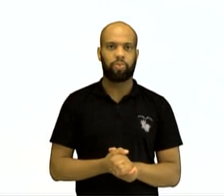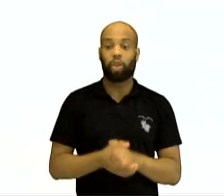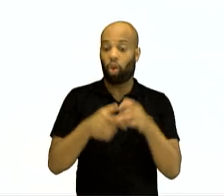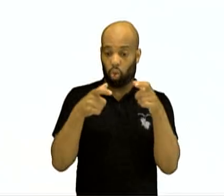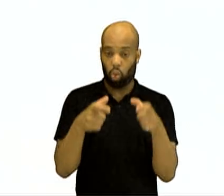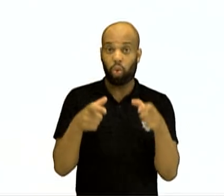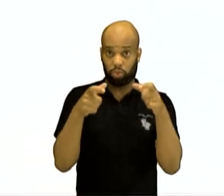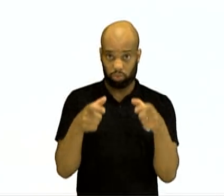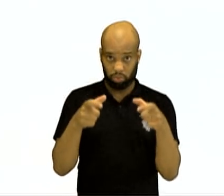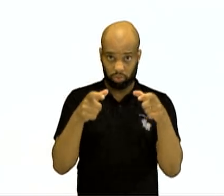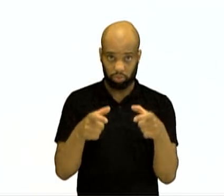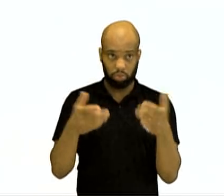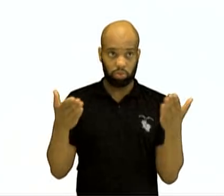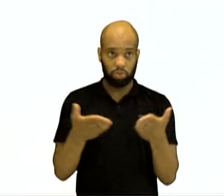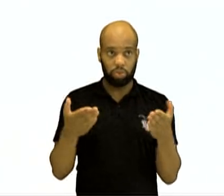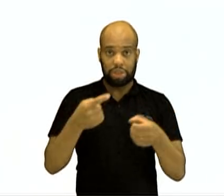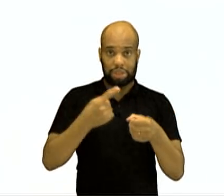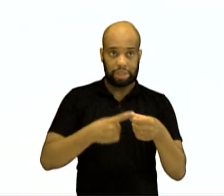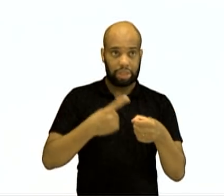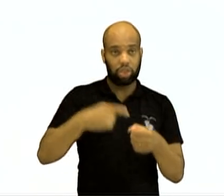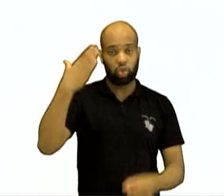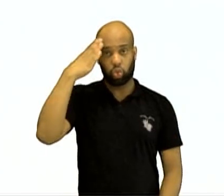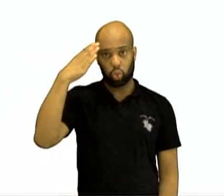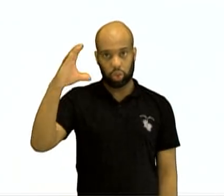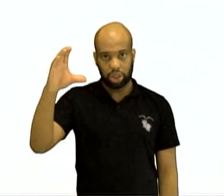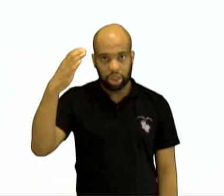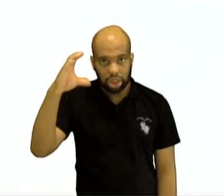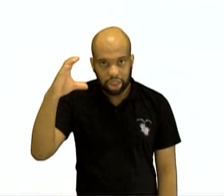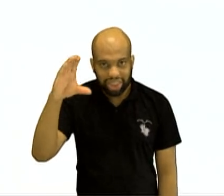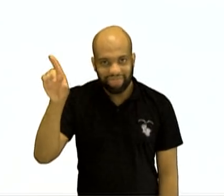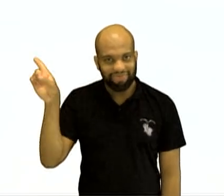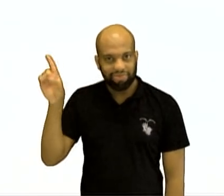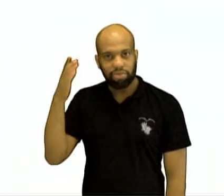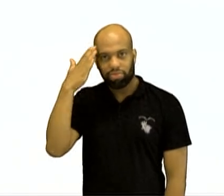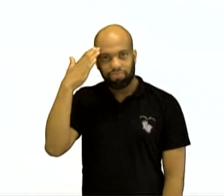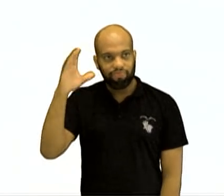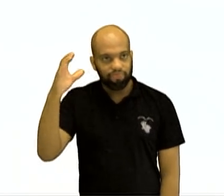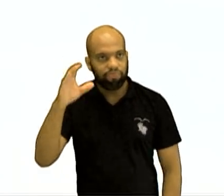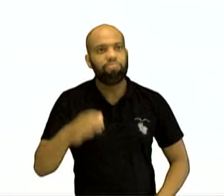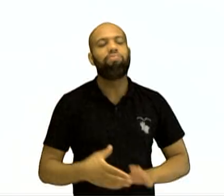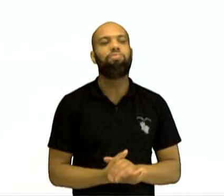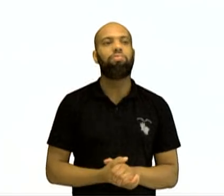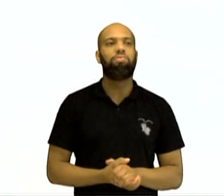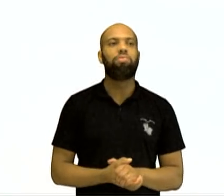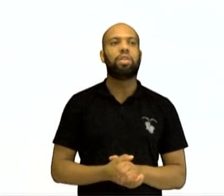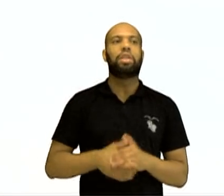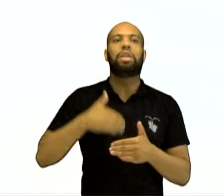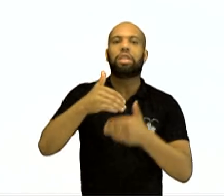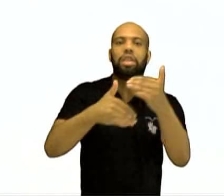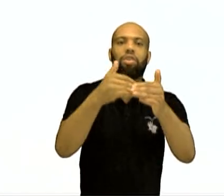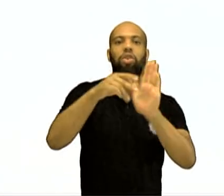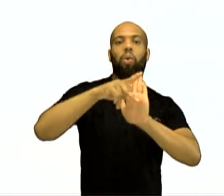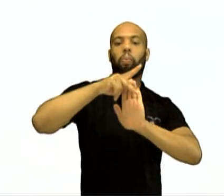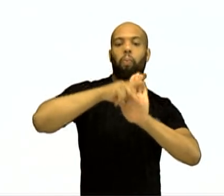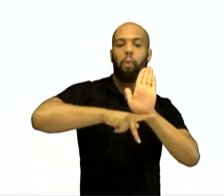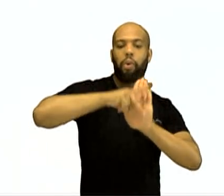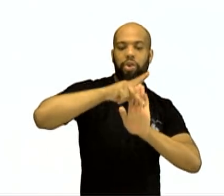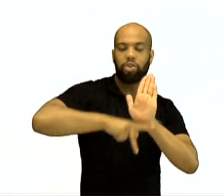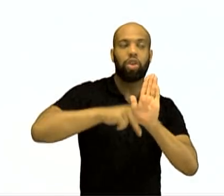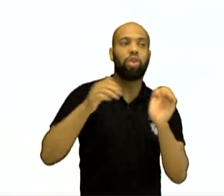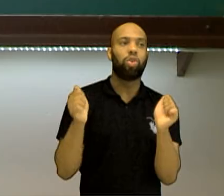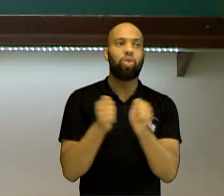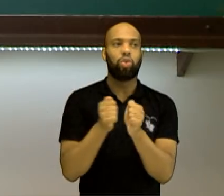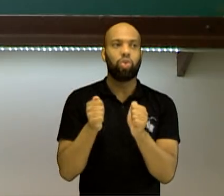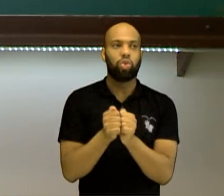local. Vamos falar aqui da cidade de Curitiba, município de Curitiba, que está desenvolvendo um projeto junto